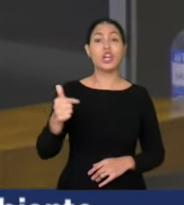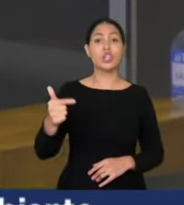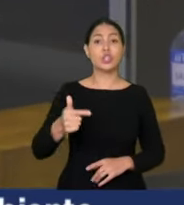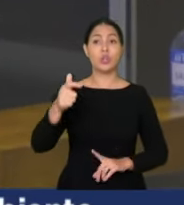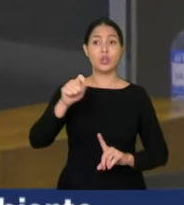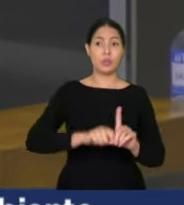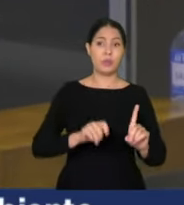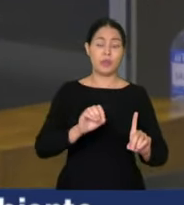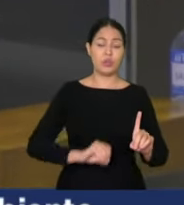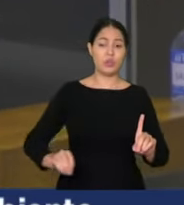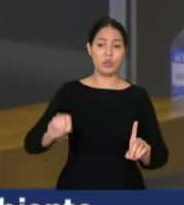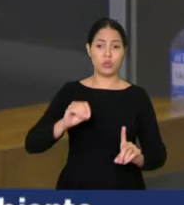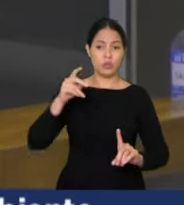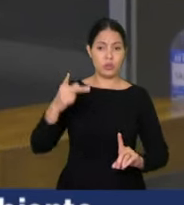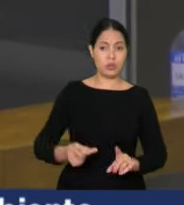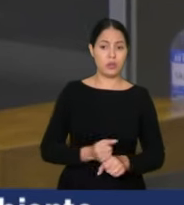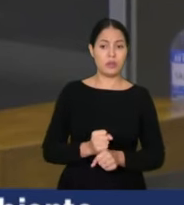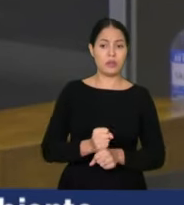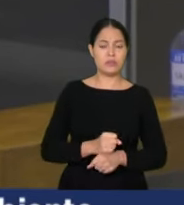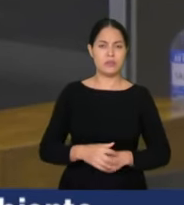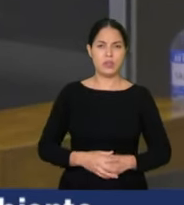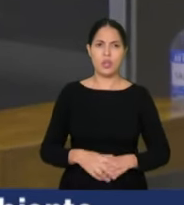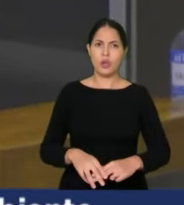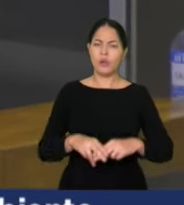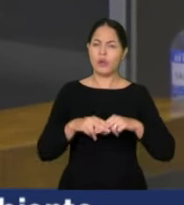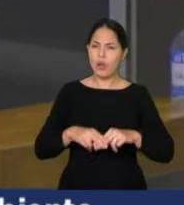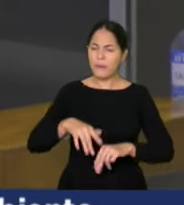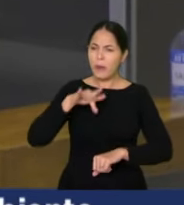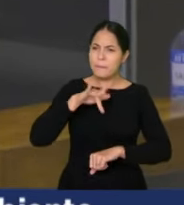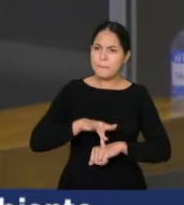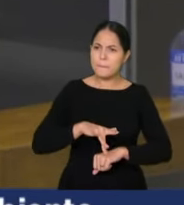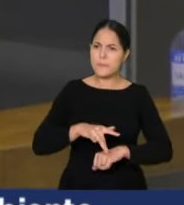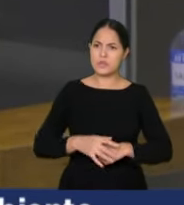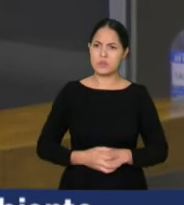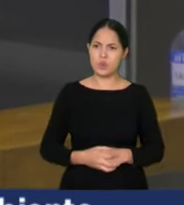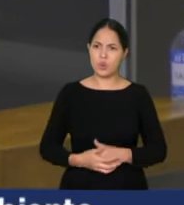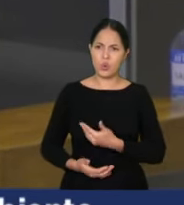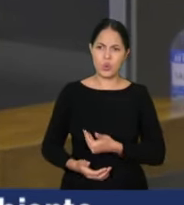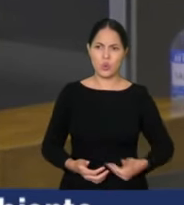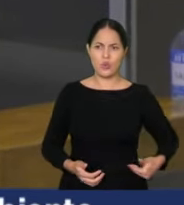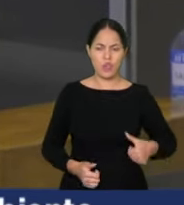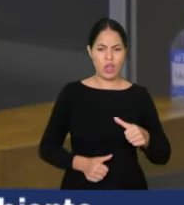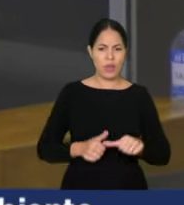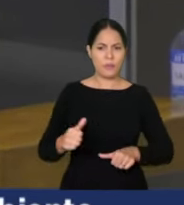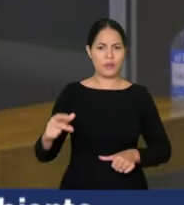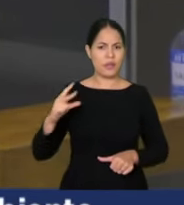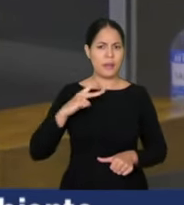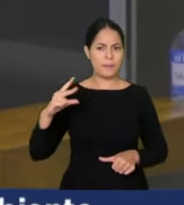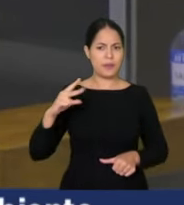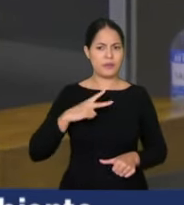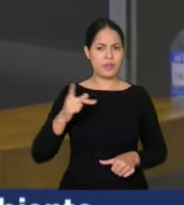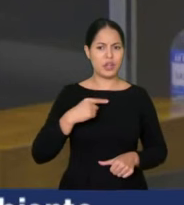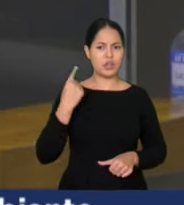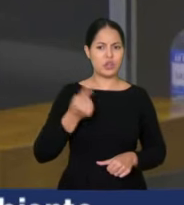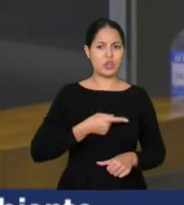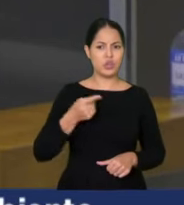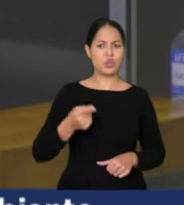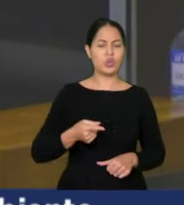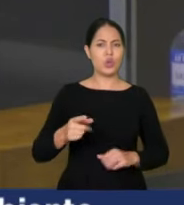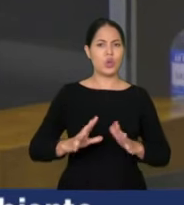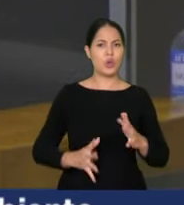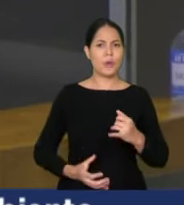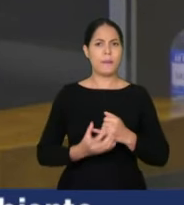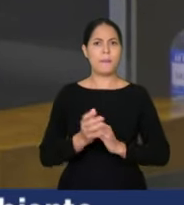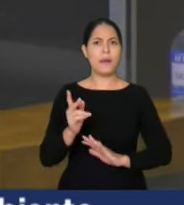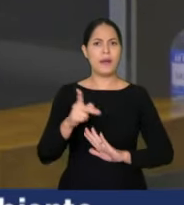ano. É um absurdo o processo de privatização, de entrega do nosso patrimônio público para o